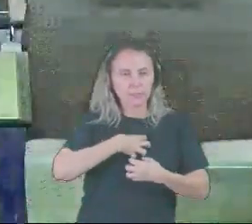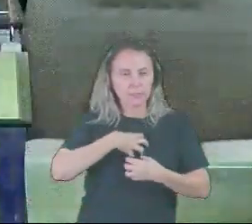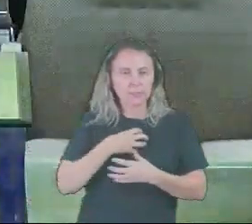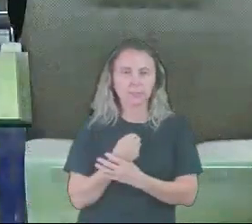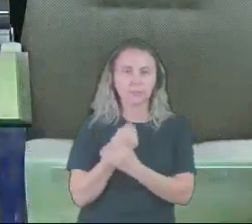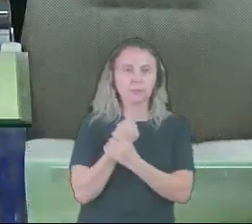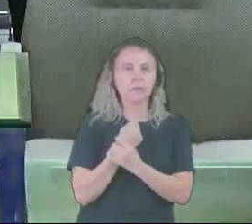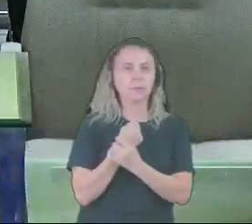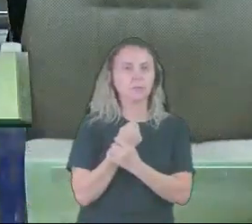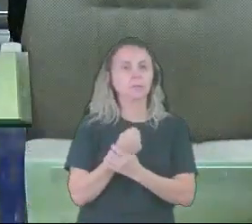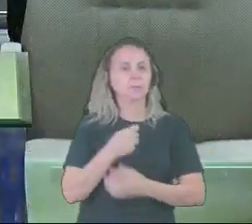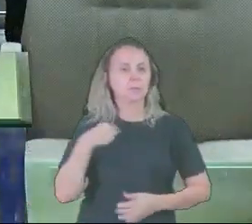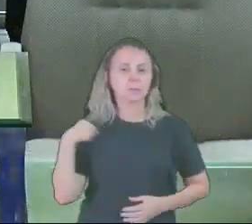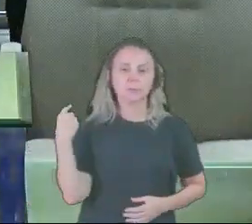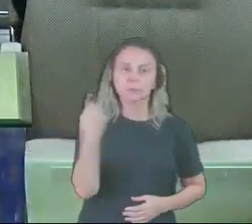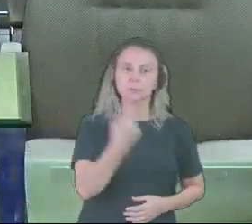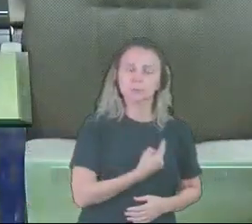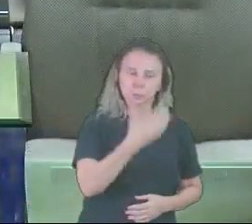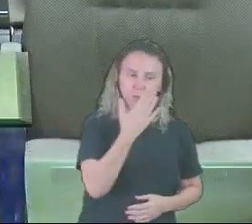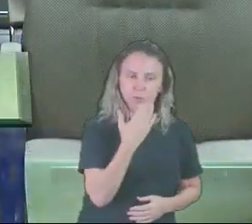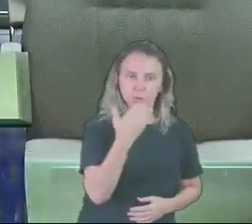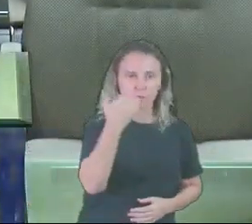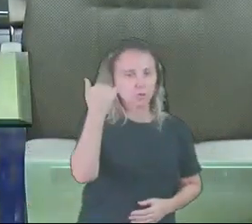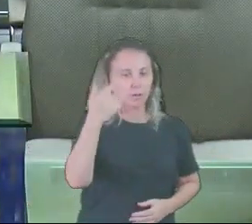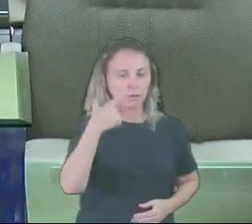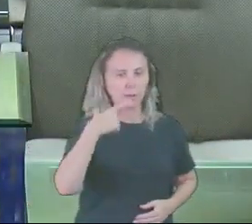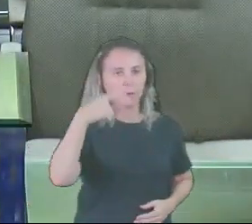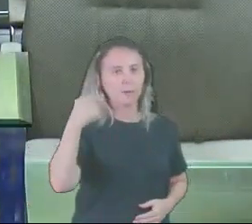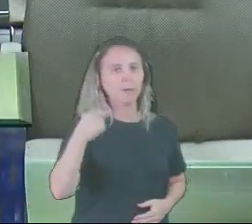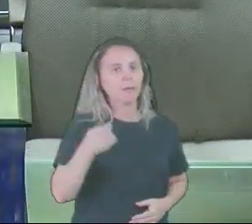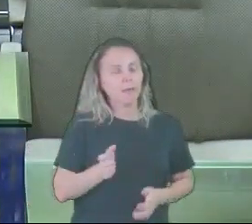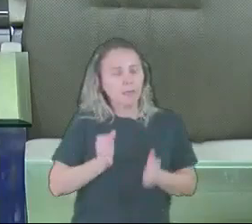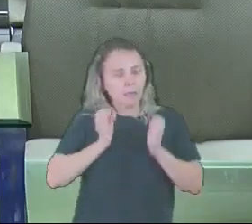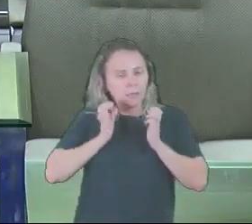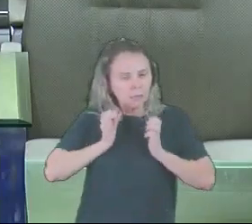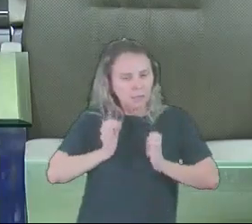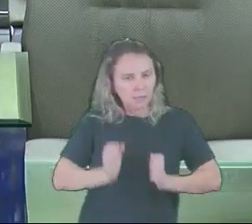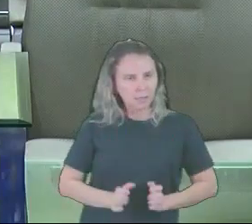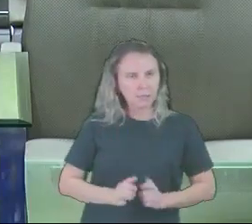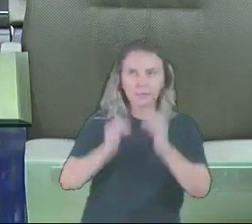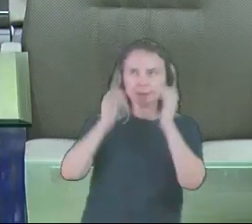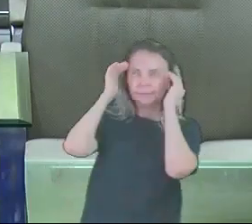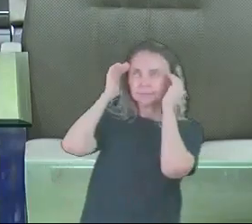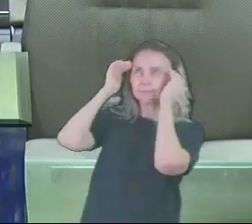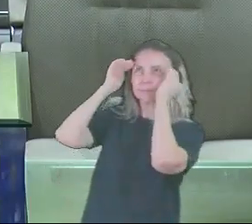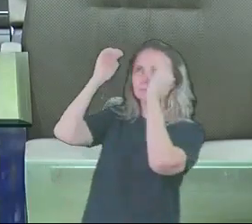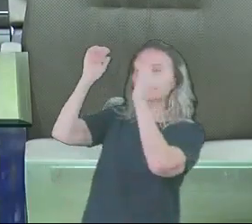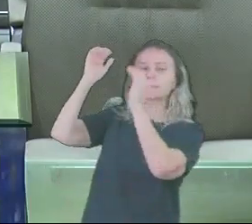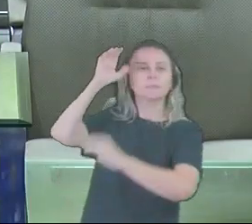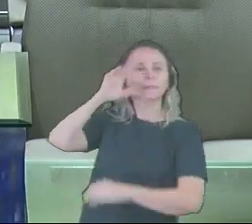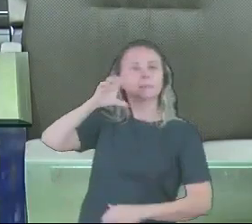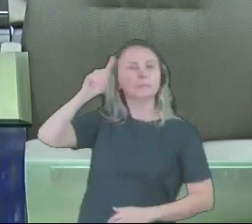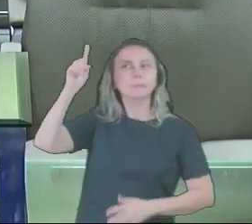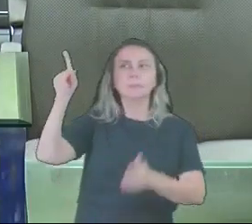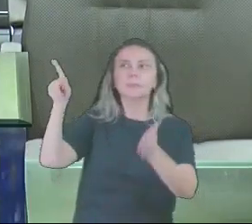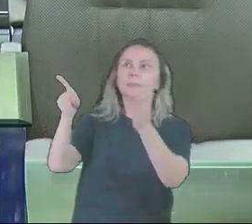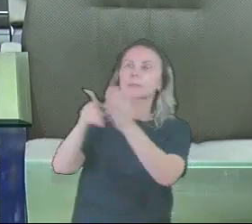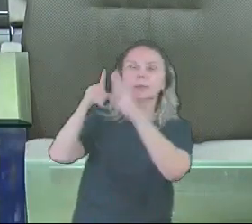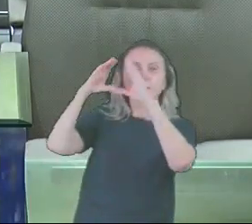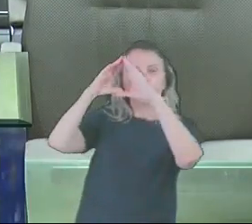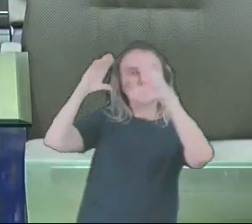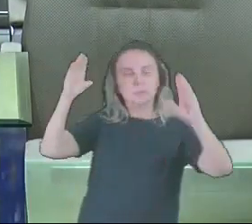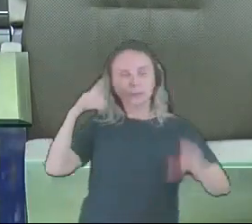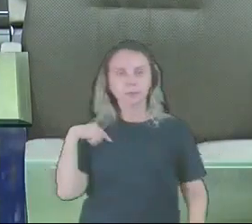chamados para cumprir a ética do reino custe o que custar nós somos a luz neste mundo e nós somos o